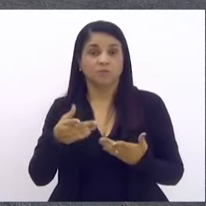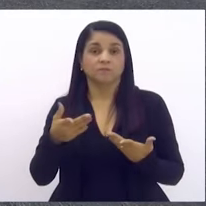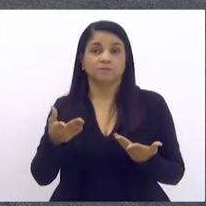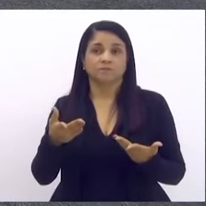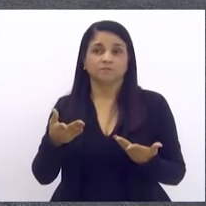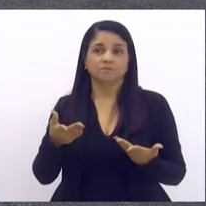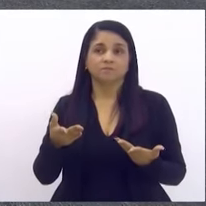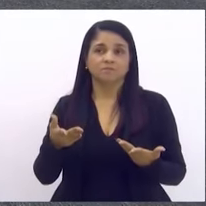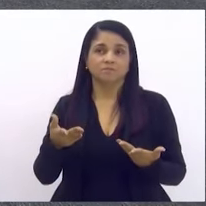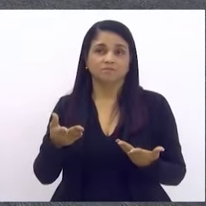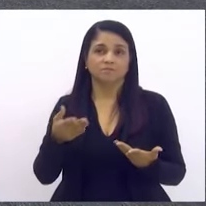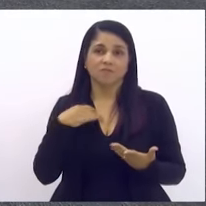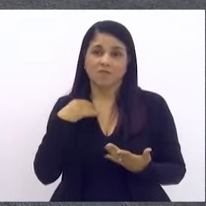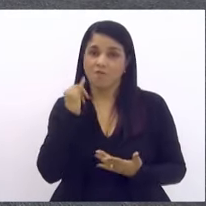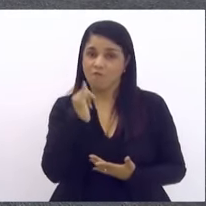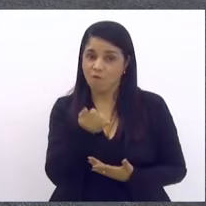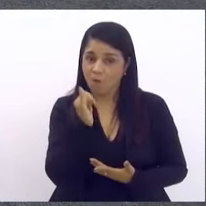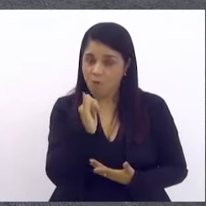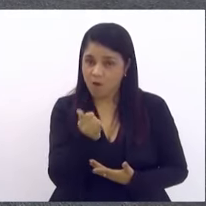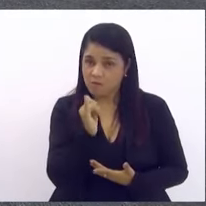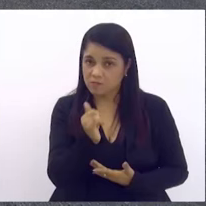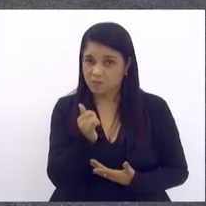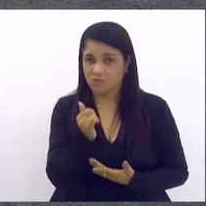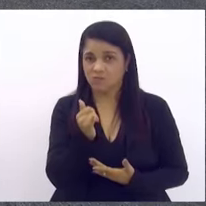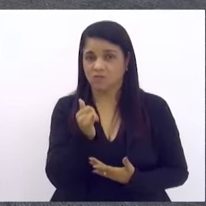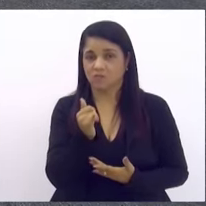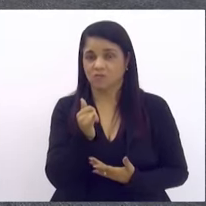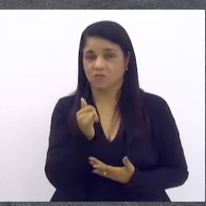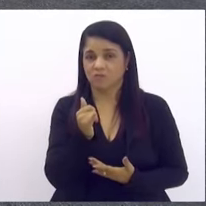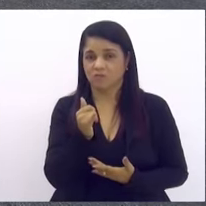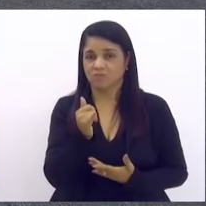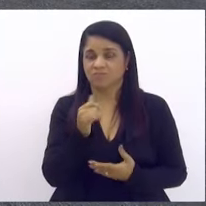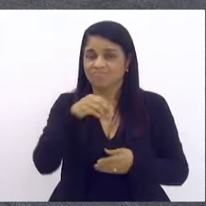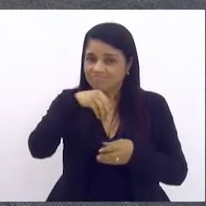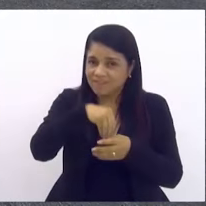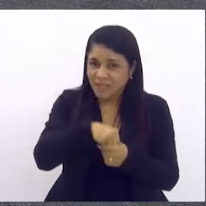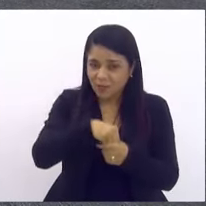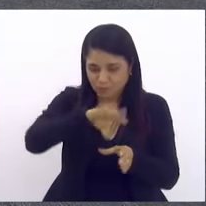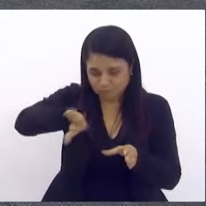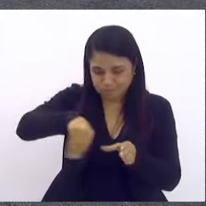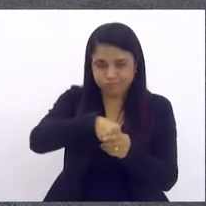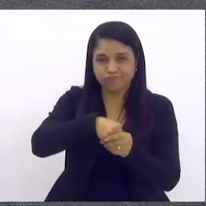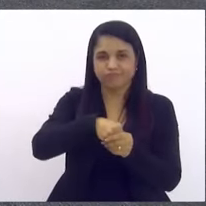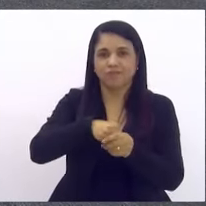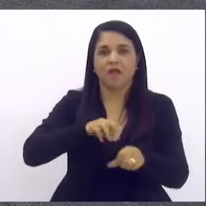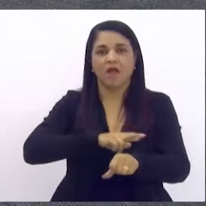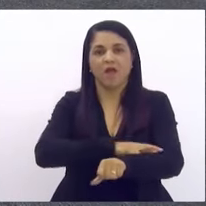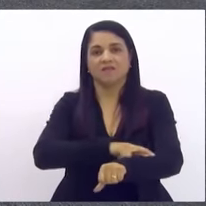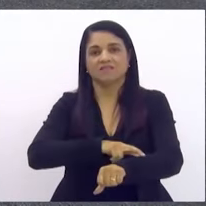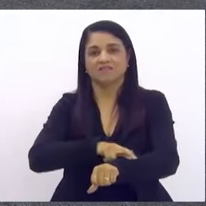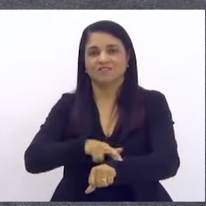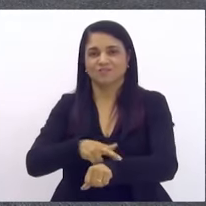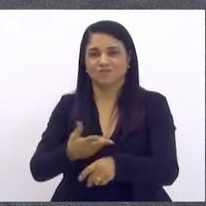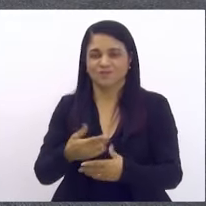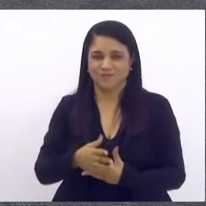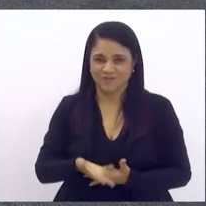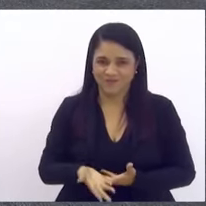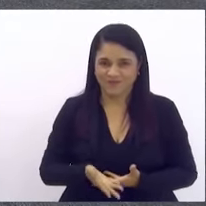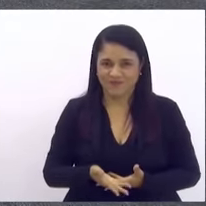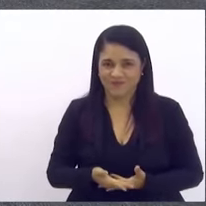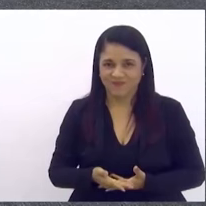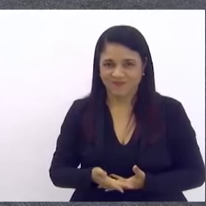informações mas nessas informações estaria embutido o racismo exatamente até